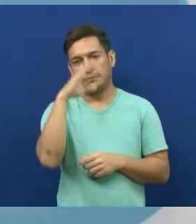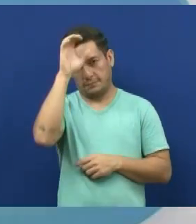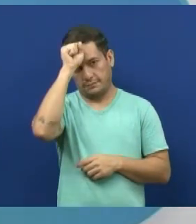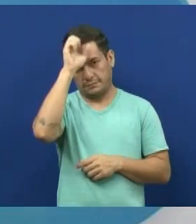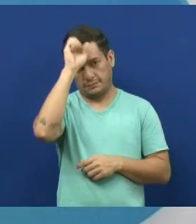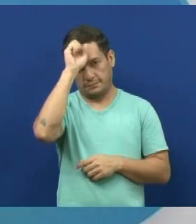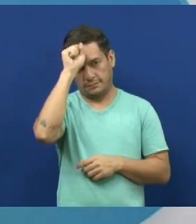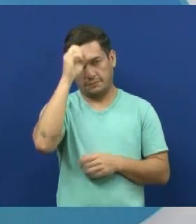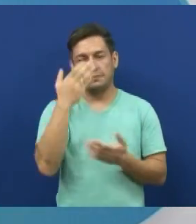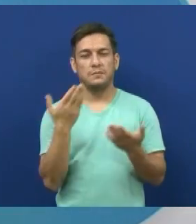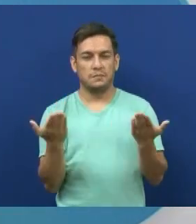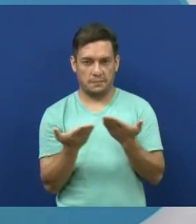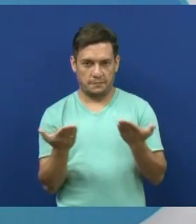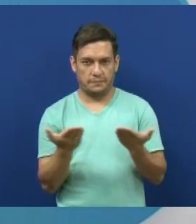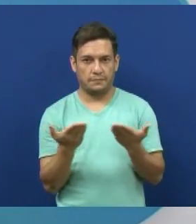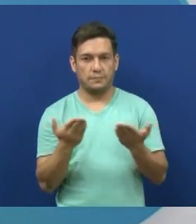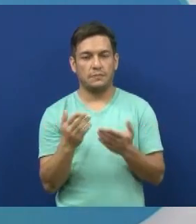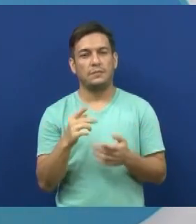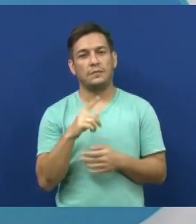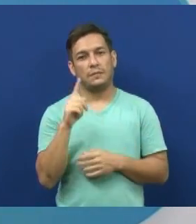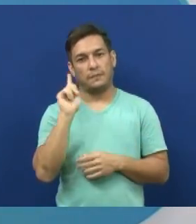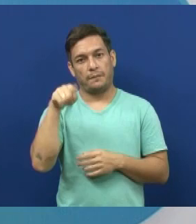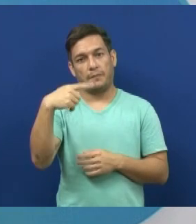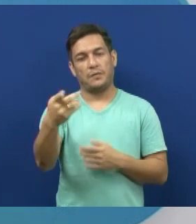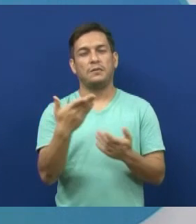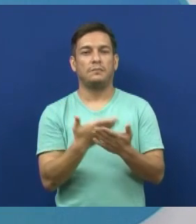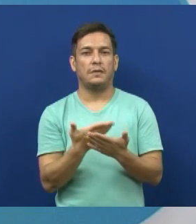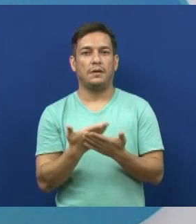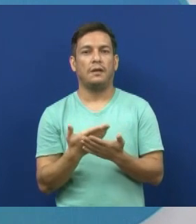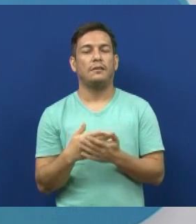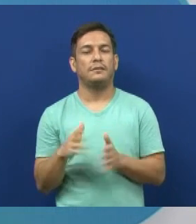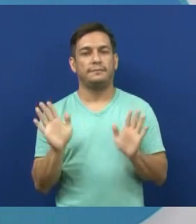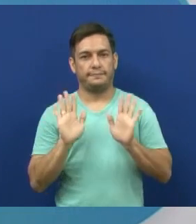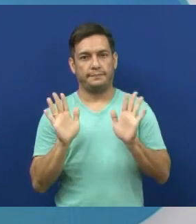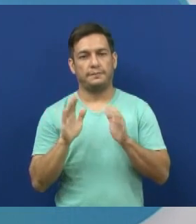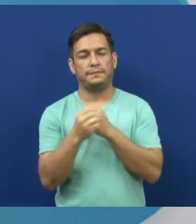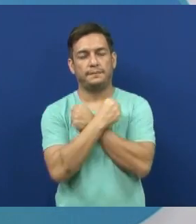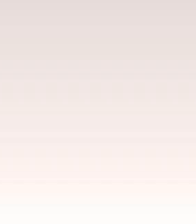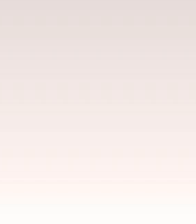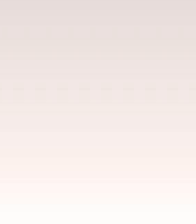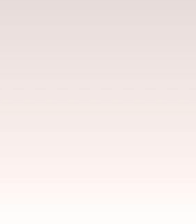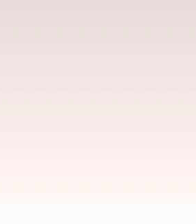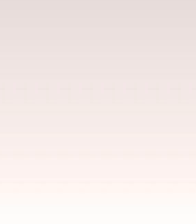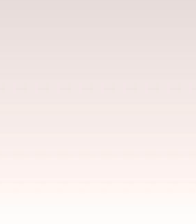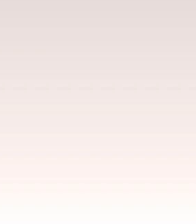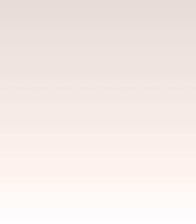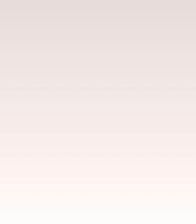aprendido hoje mais um pouquinho e vejo vocês na próxima aula de Geografia. Um abraço.